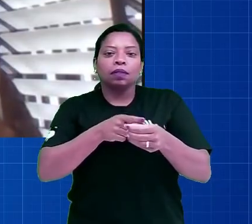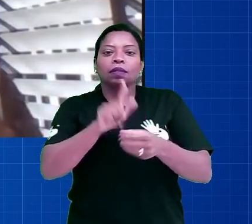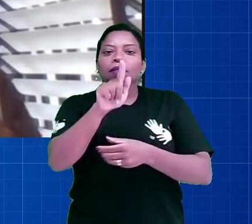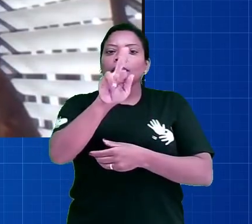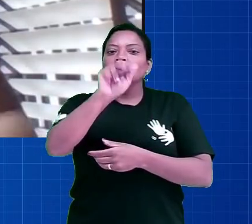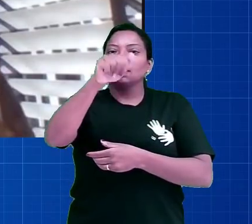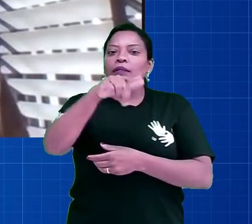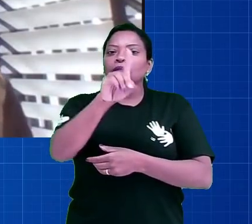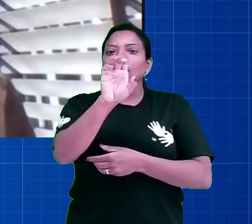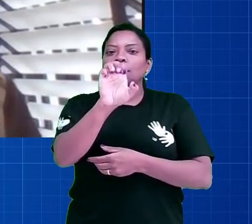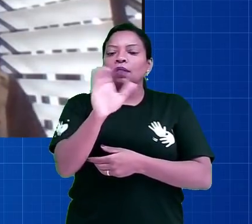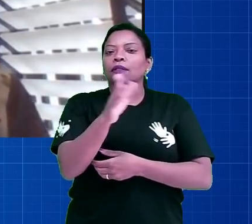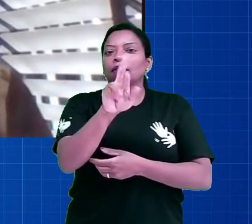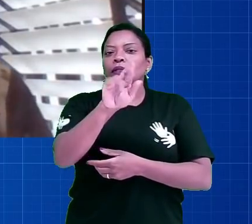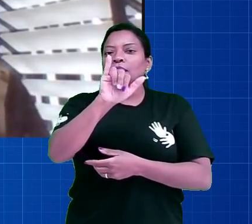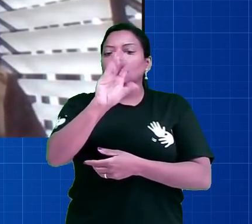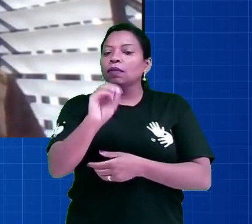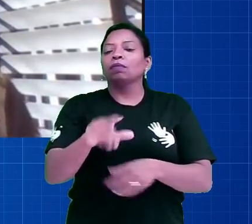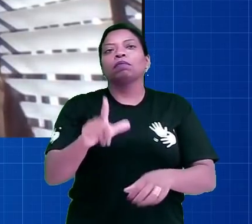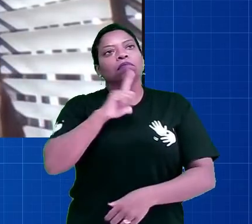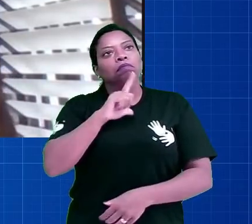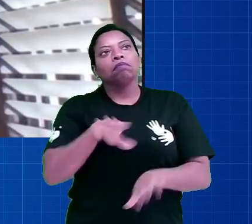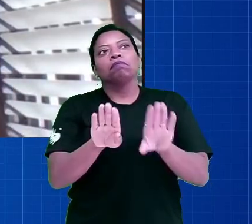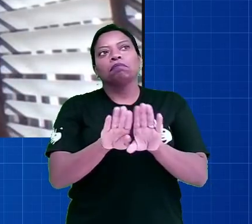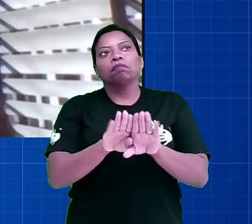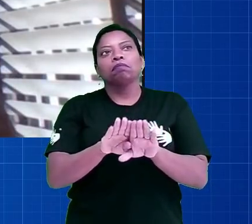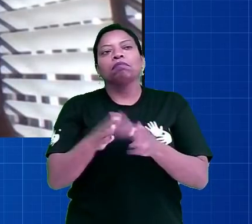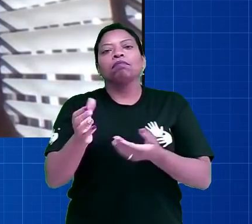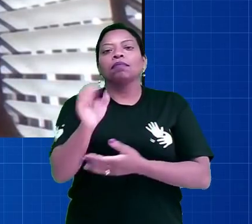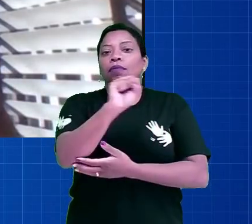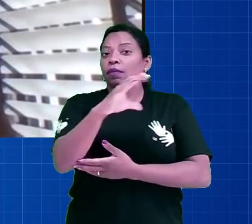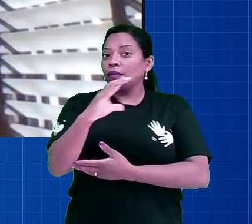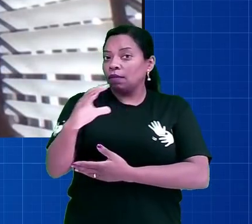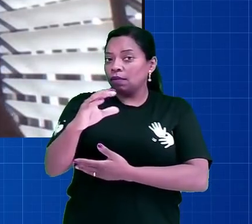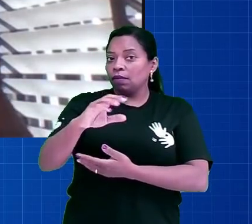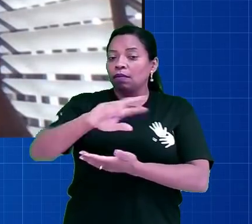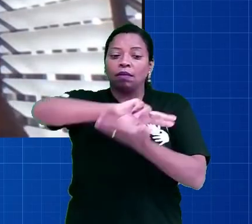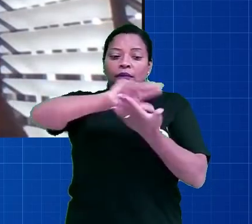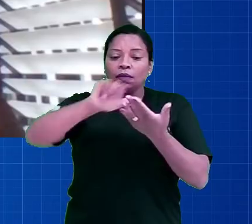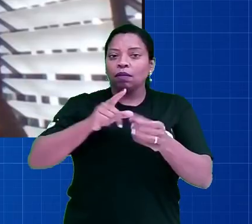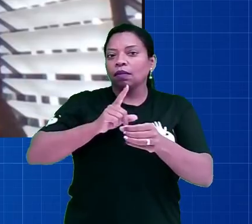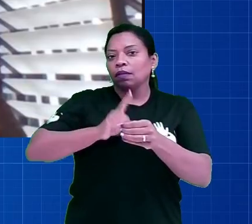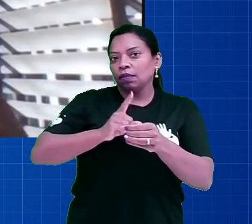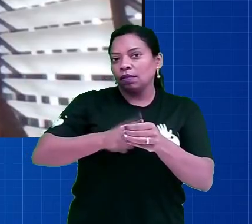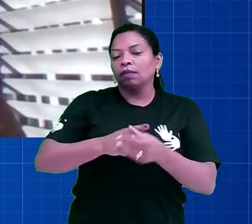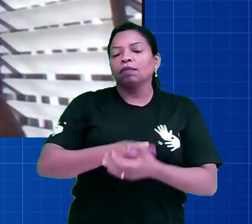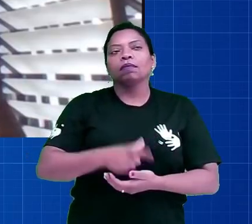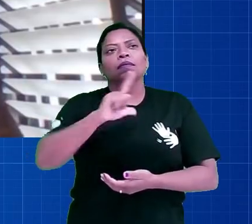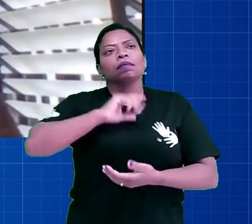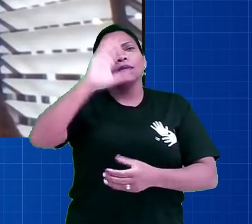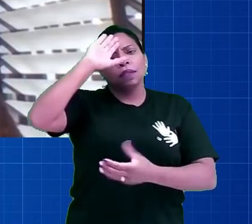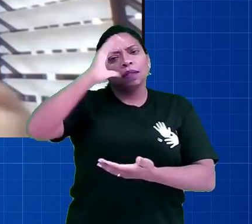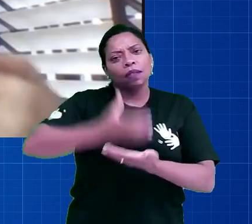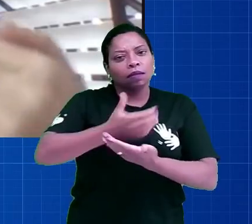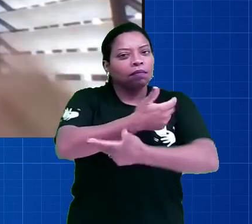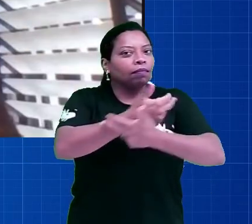e do Grande Rio, né? Santa Catarina, vários municípios também. Nós temos já,